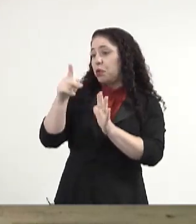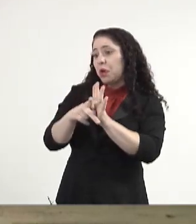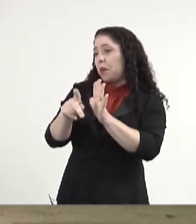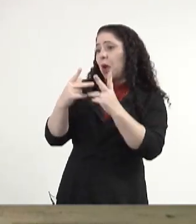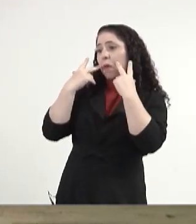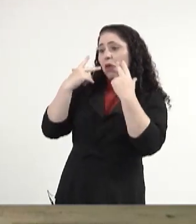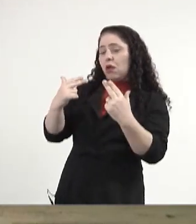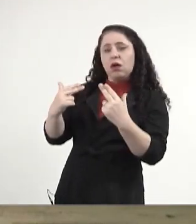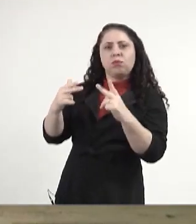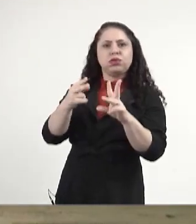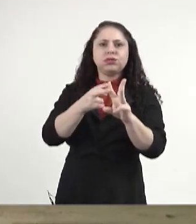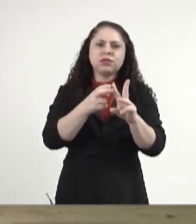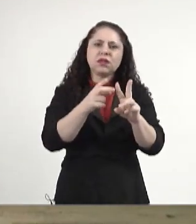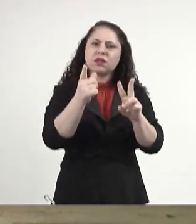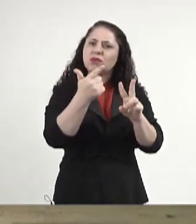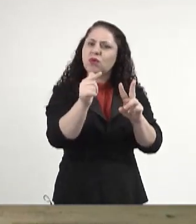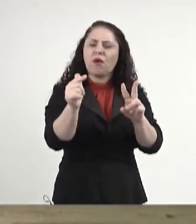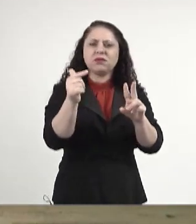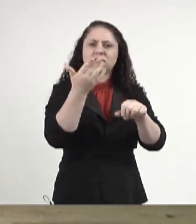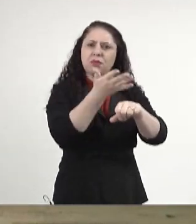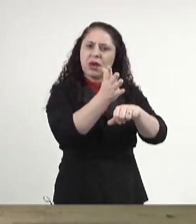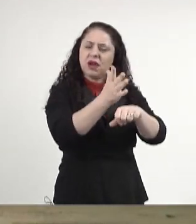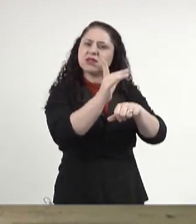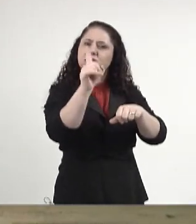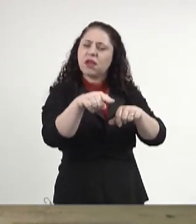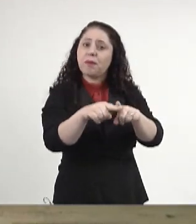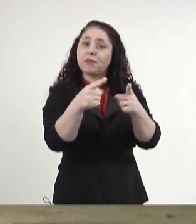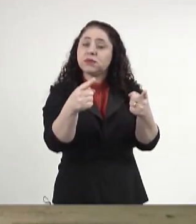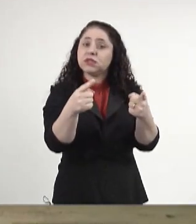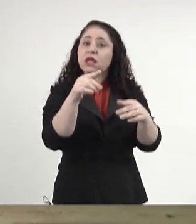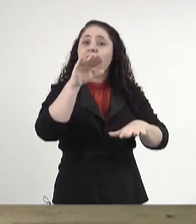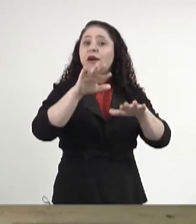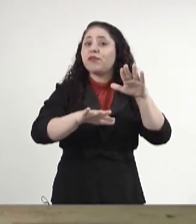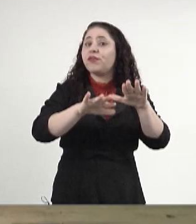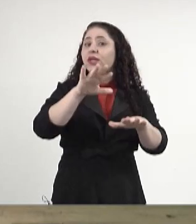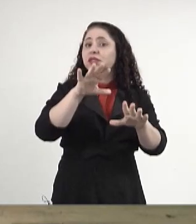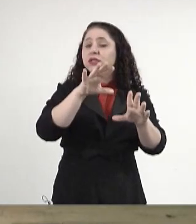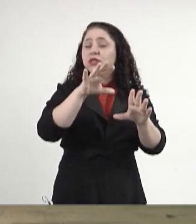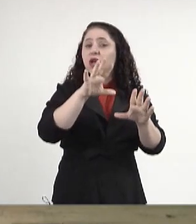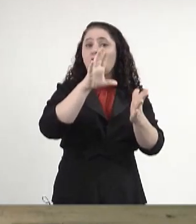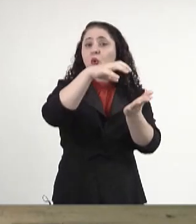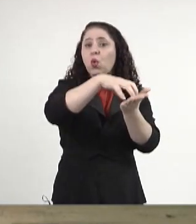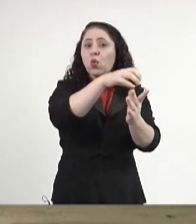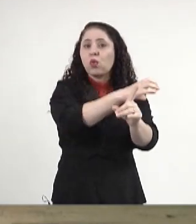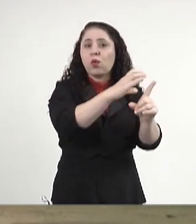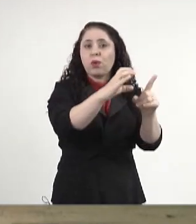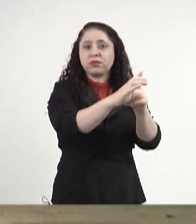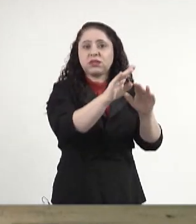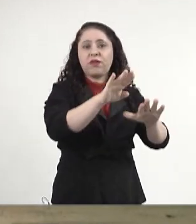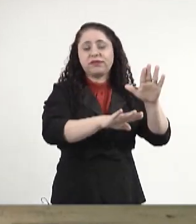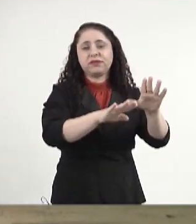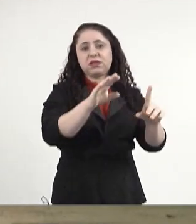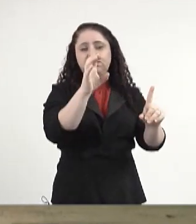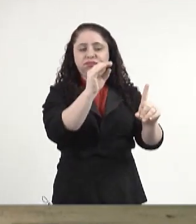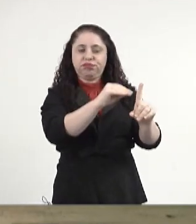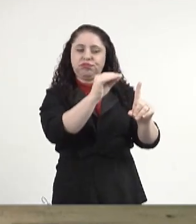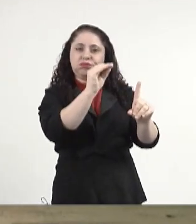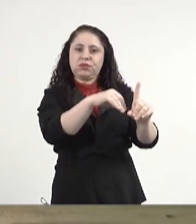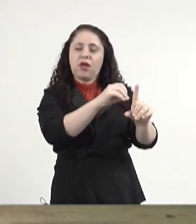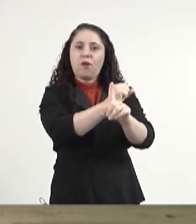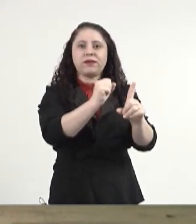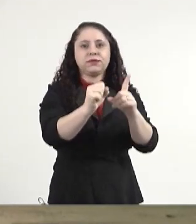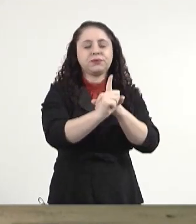os indígenas de práticas como essa, mas que muitas vezes essas comunidades, por estarem em situação de vulnerabilidade